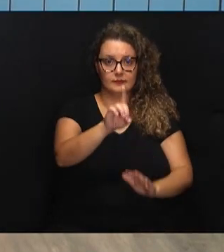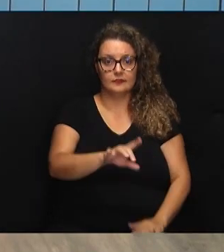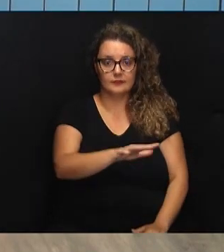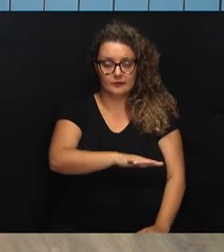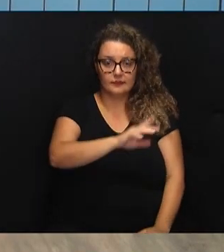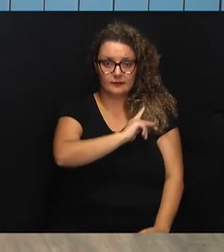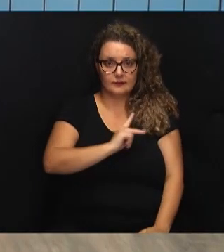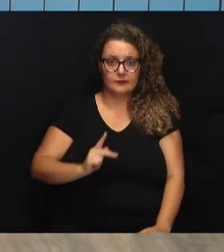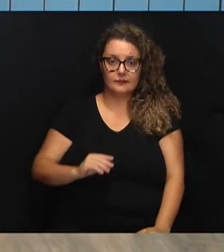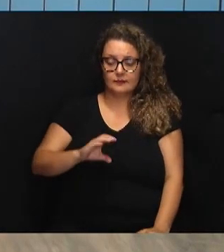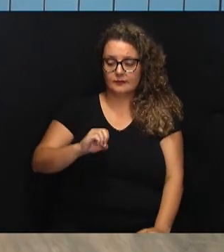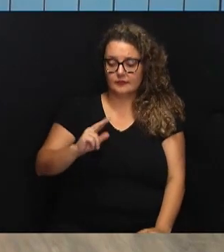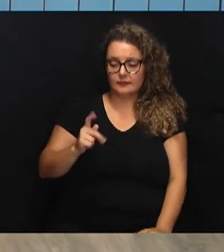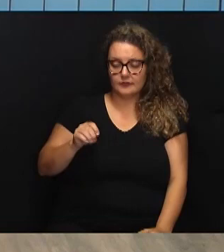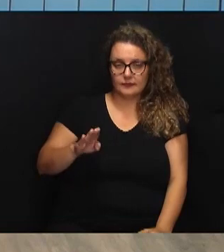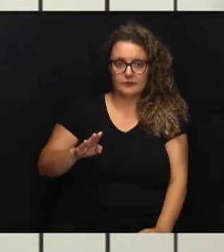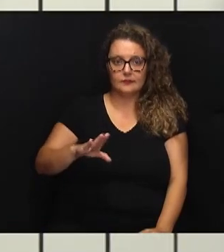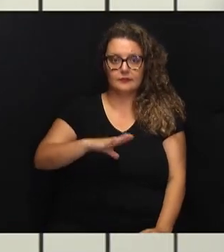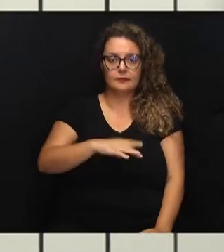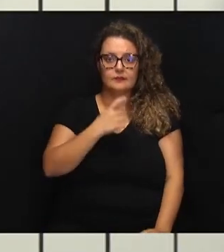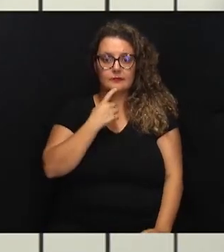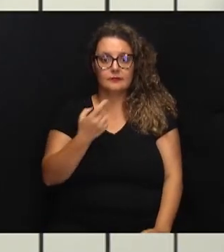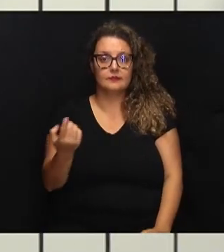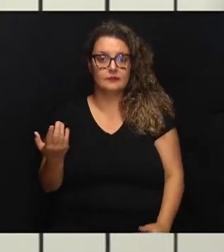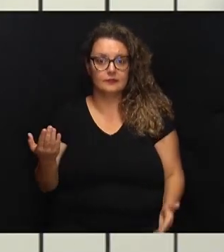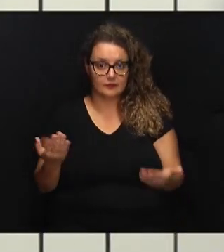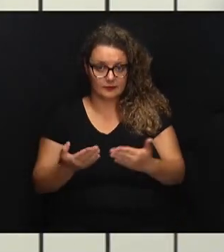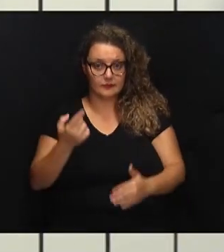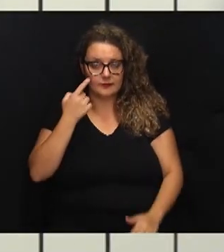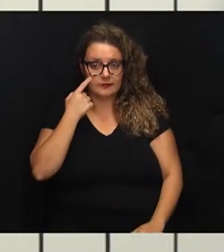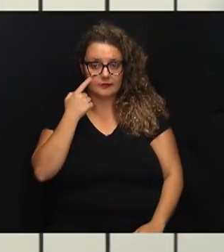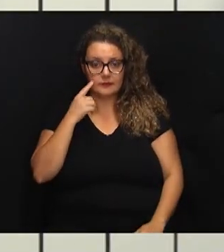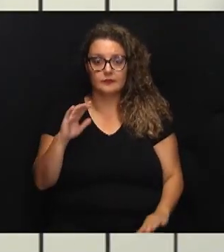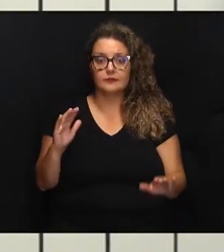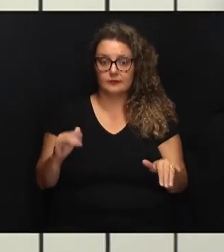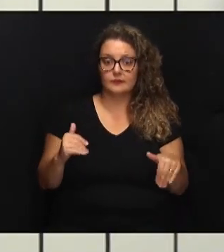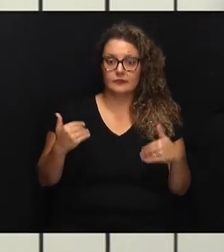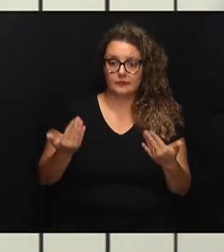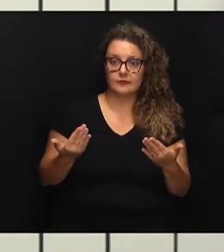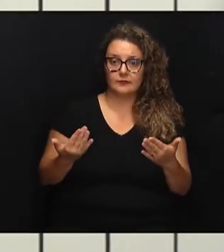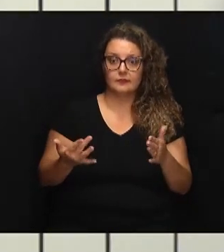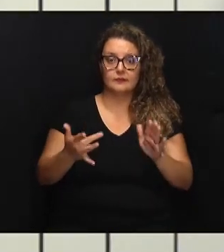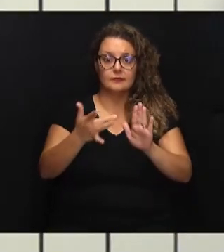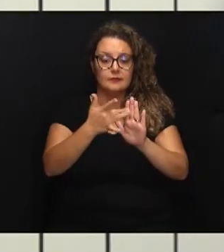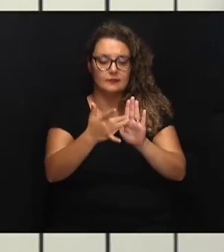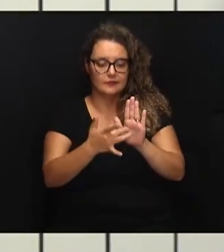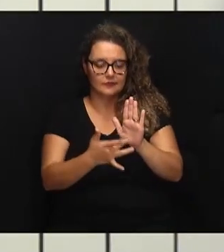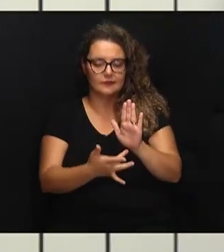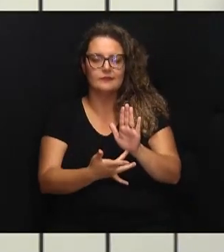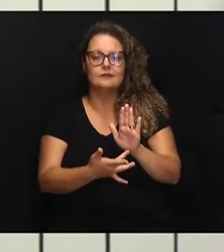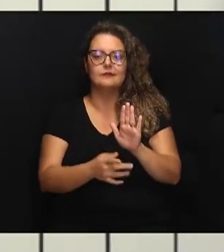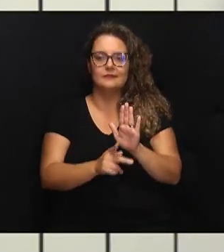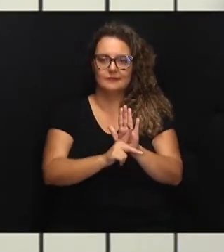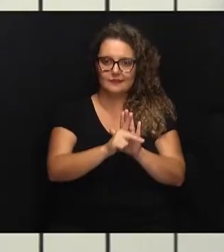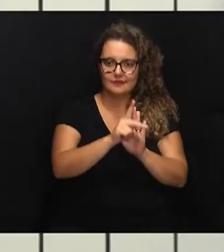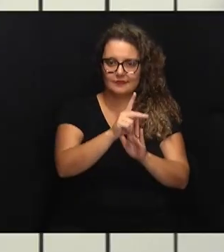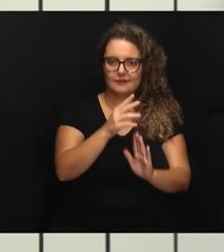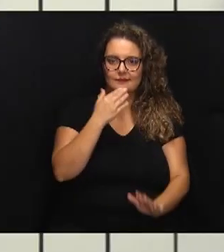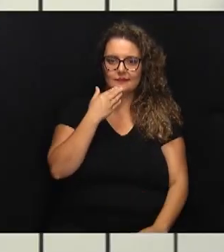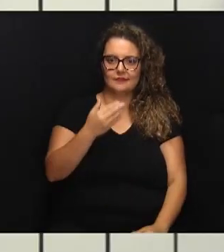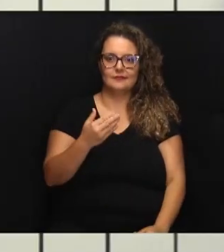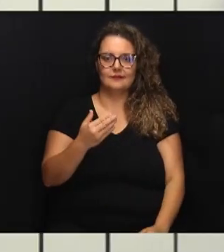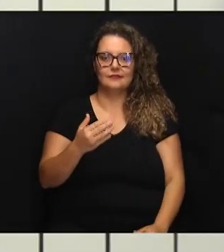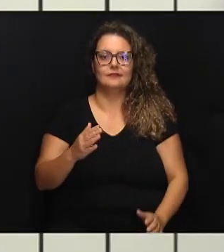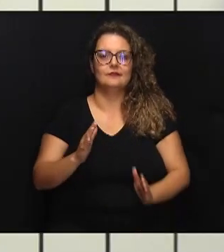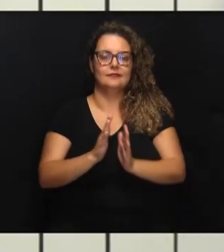Coab Campinas. E agora, olha, nós vamos ver certinho quais são os projetos que estão na pauta. Eu vou pedir aqui para a gente